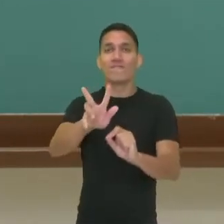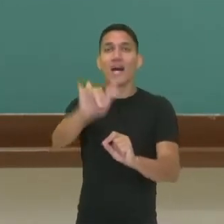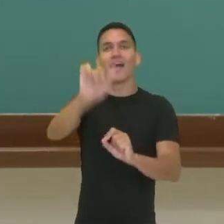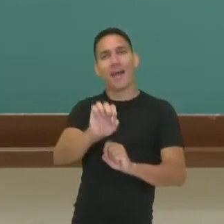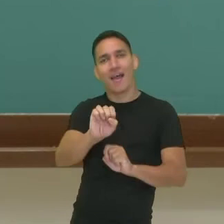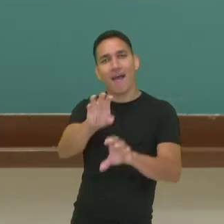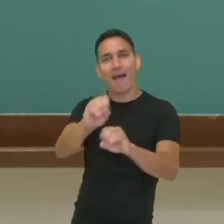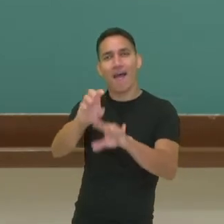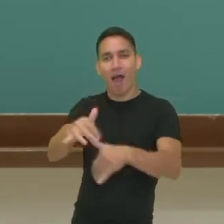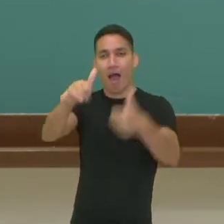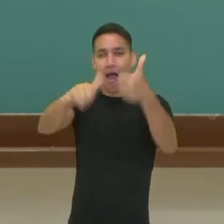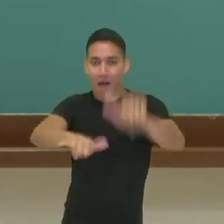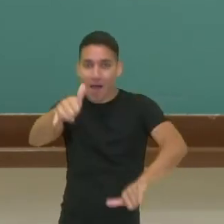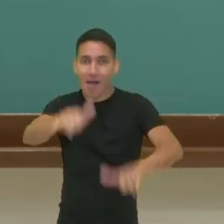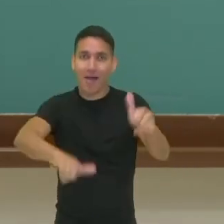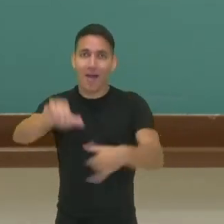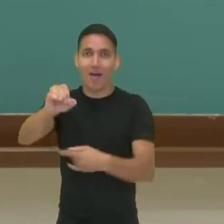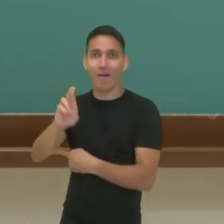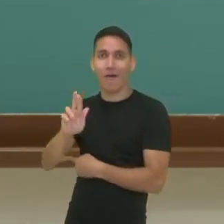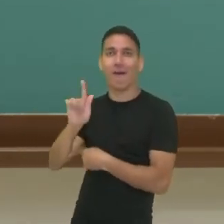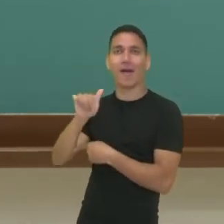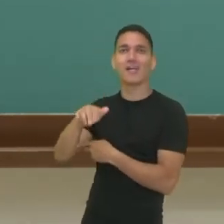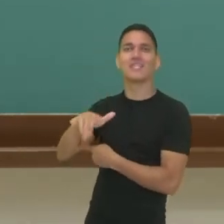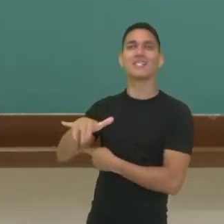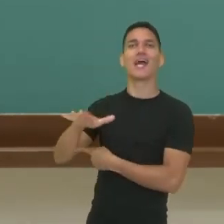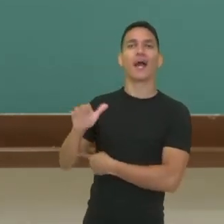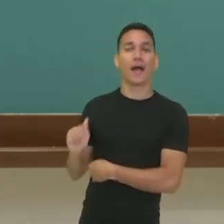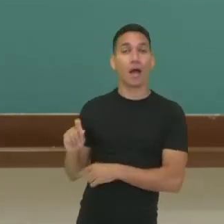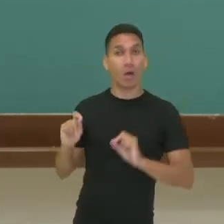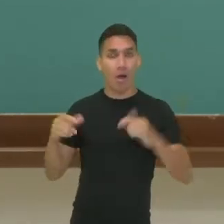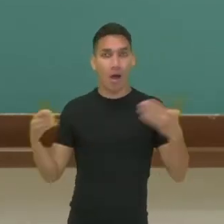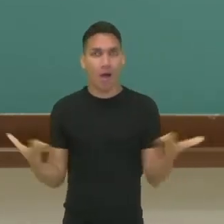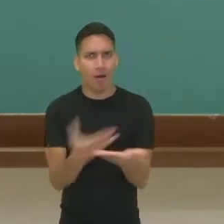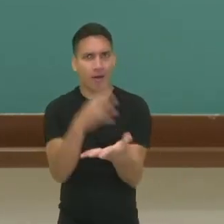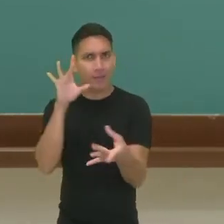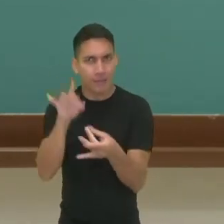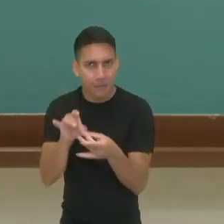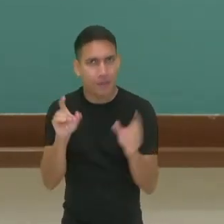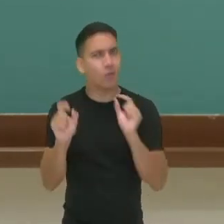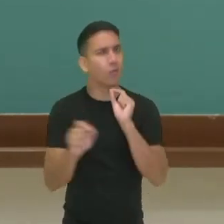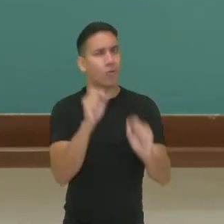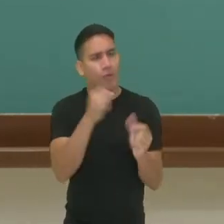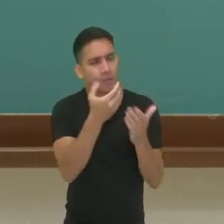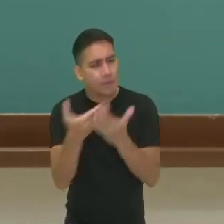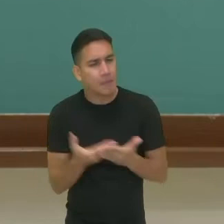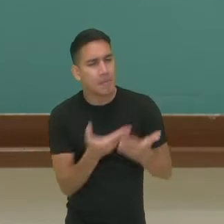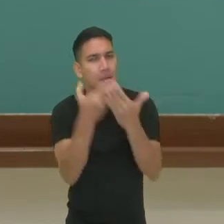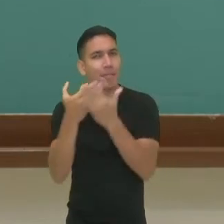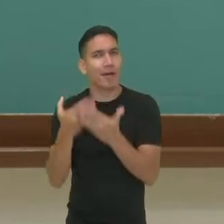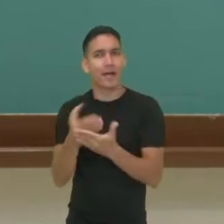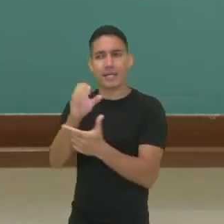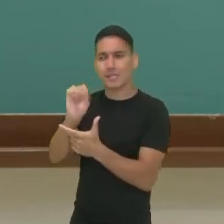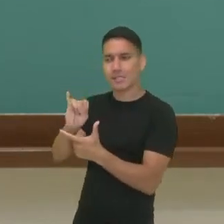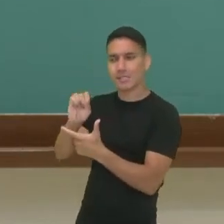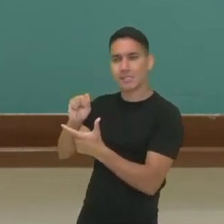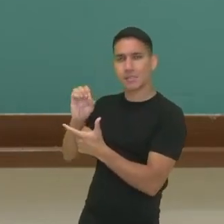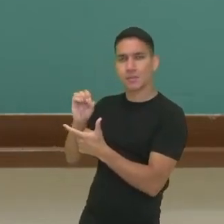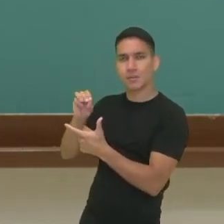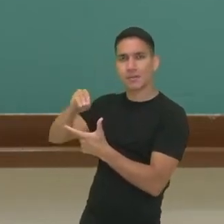de Química Orgânica. Nesta em questão, nós vamos trabalhar